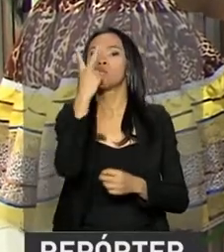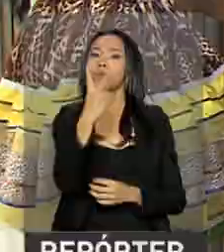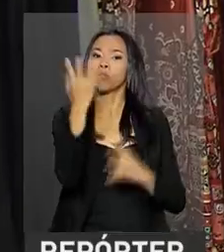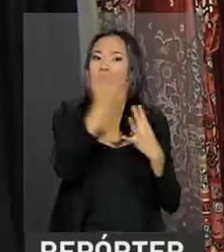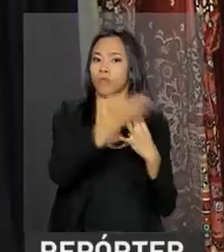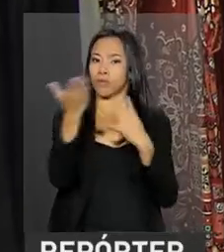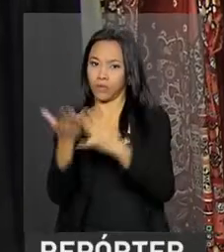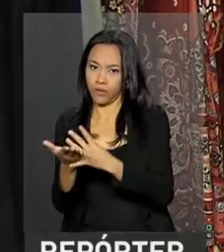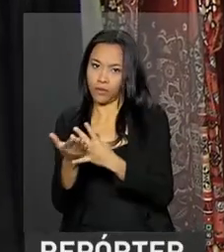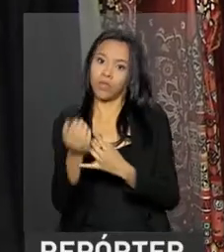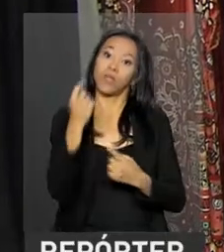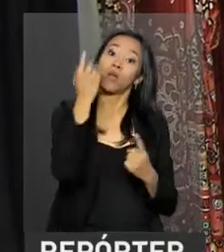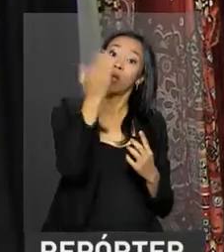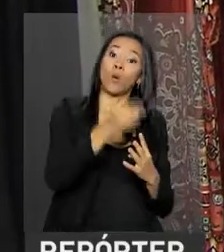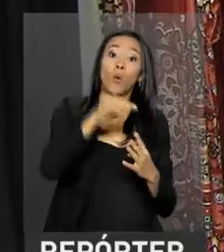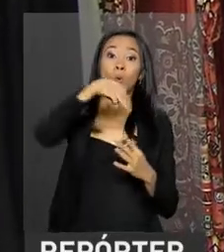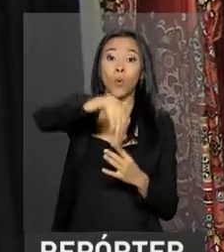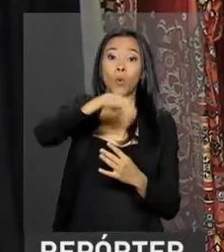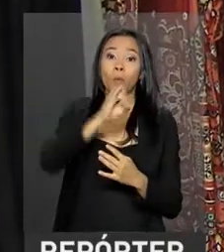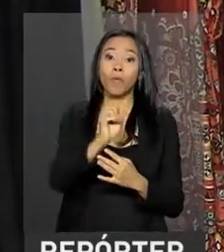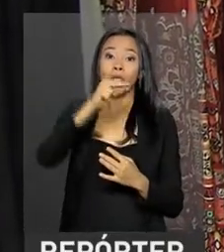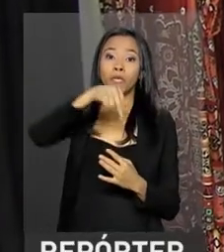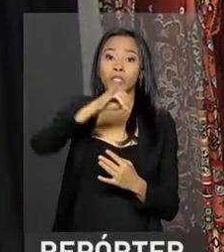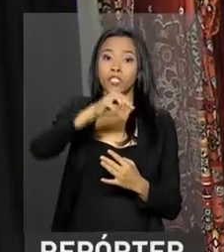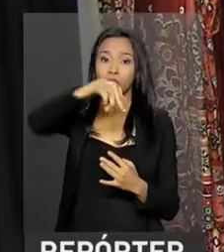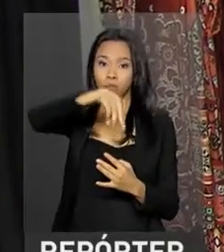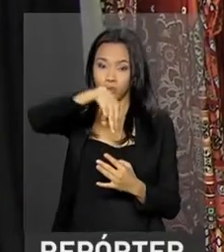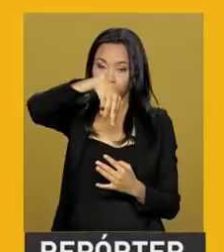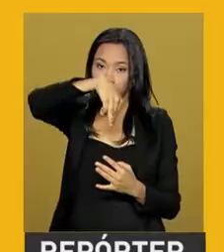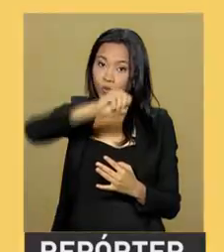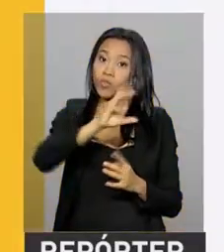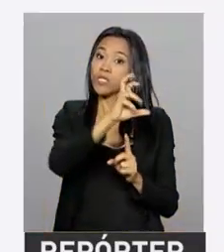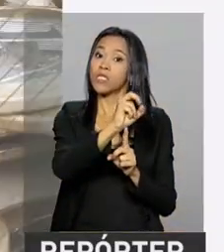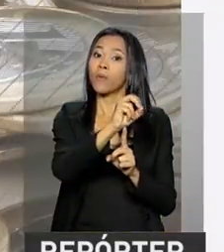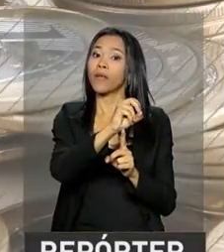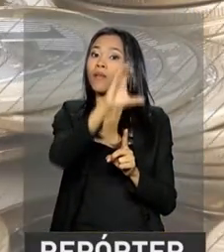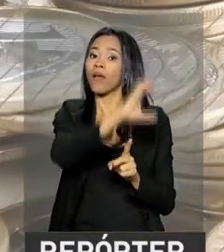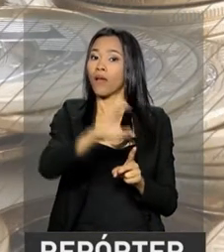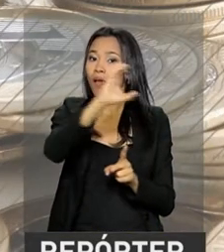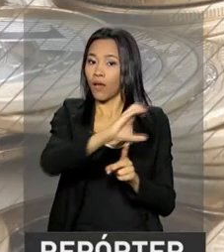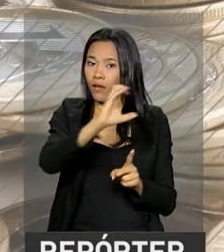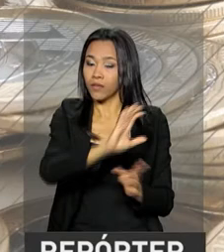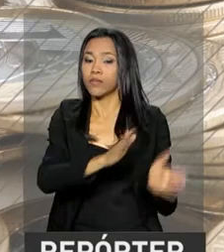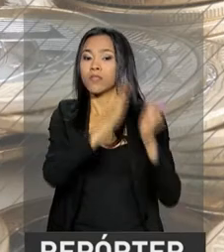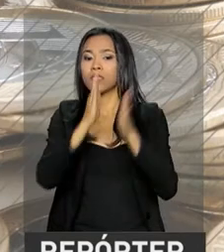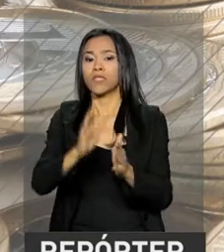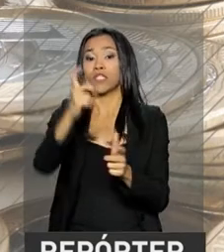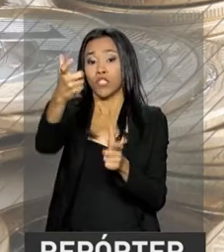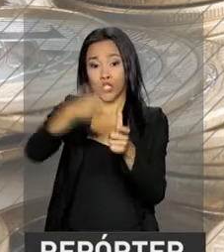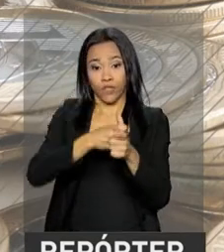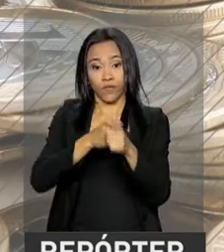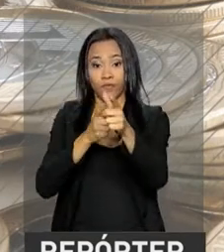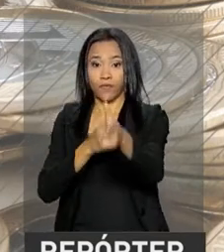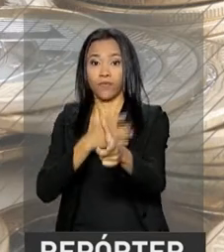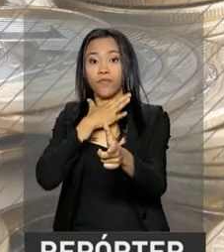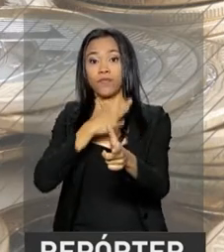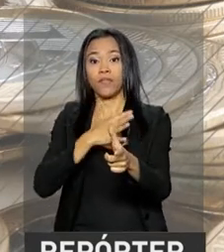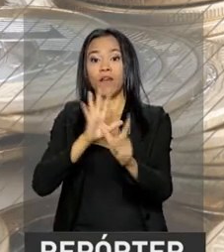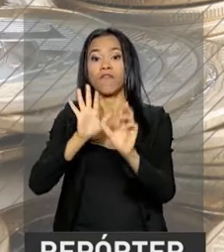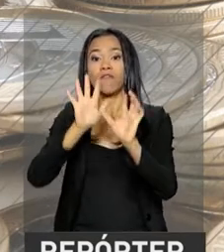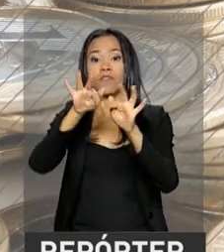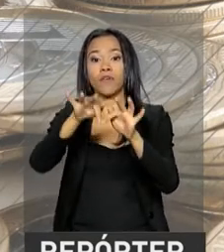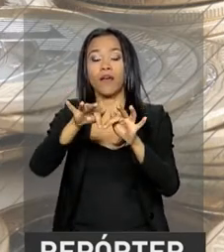com o valor mínimo de 50 reais em cada prestação dívidas vencidas até maio de 2016 podem ser